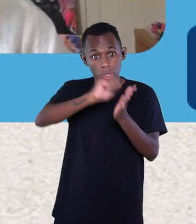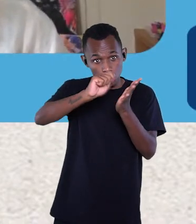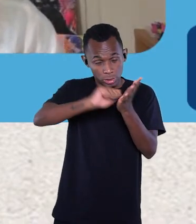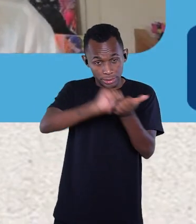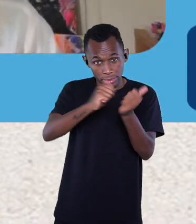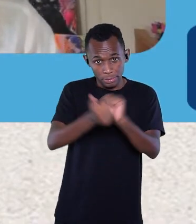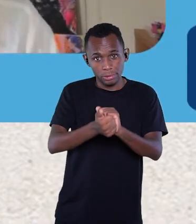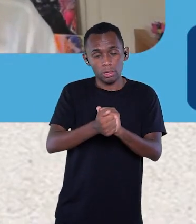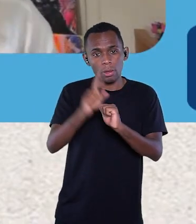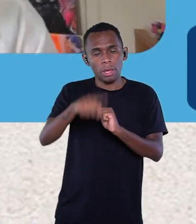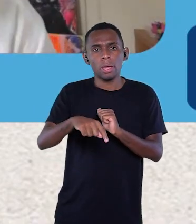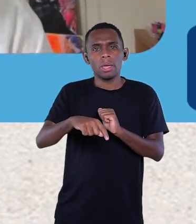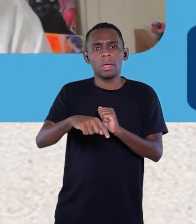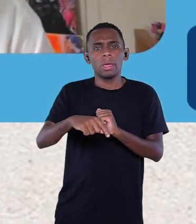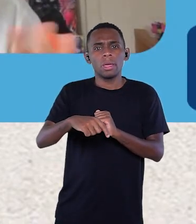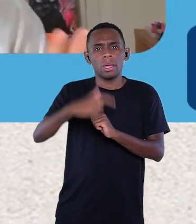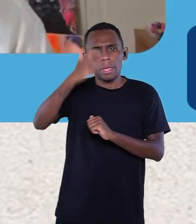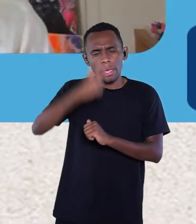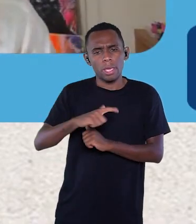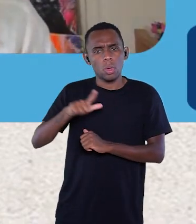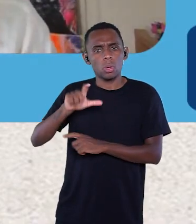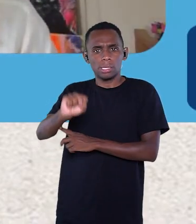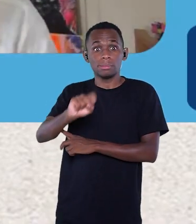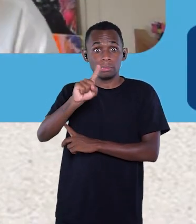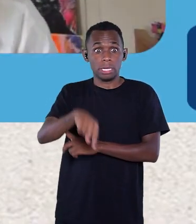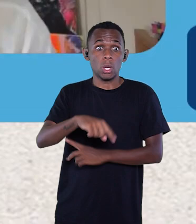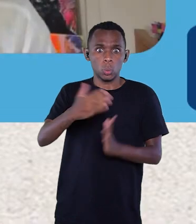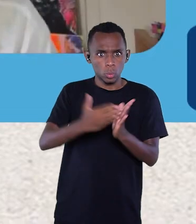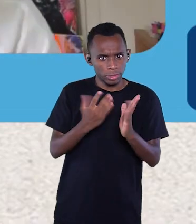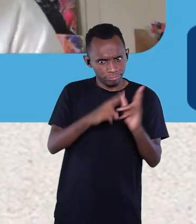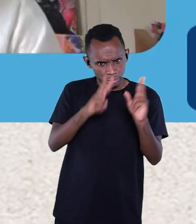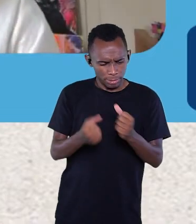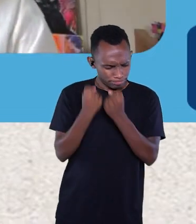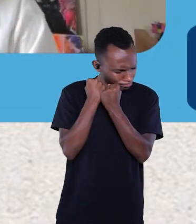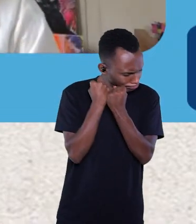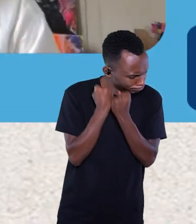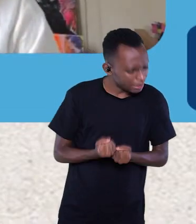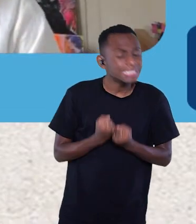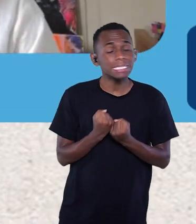dela é o Eu Sou Uma Lésbica, que é um livro pesadíssimo. Assim.